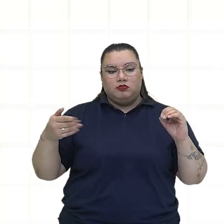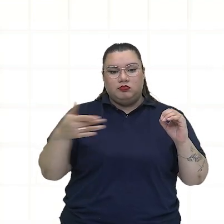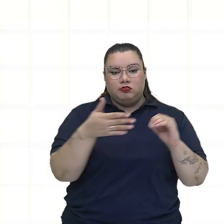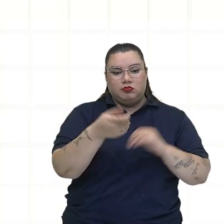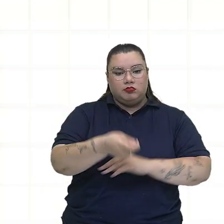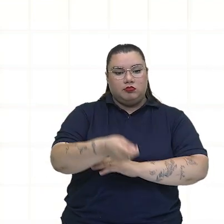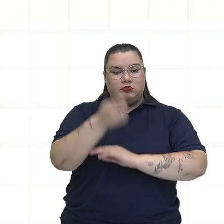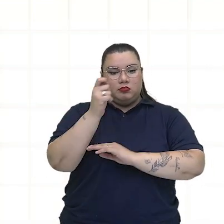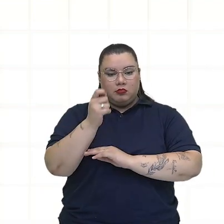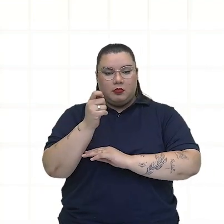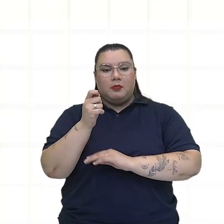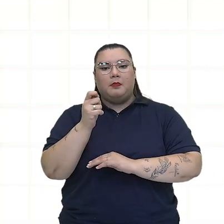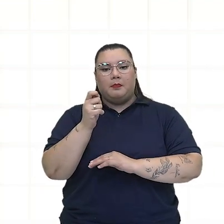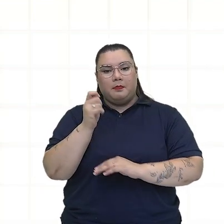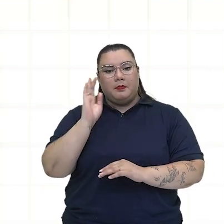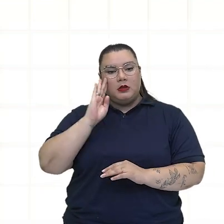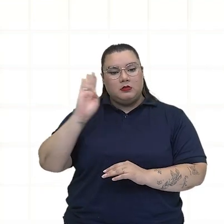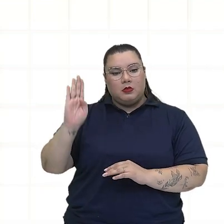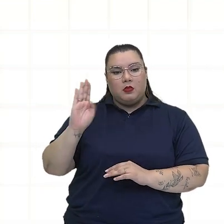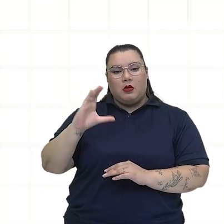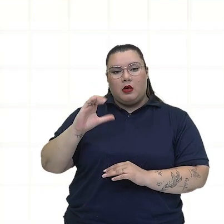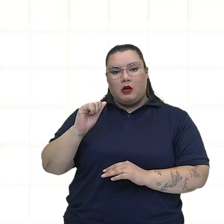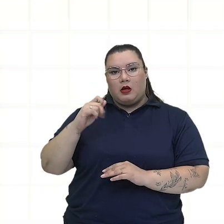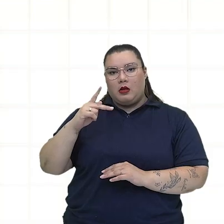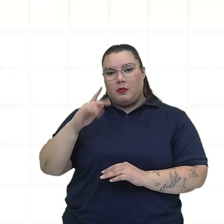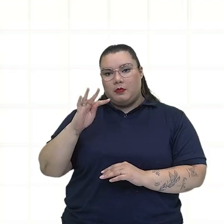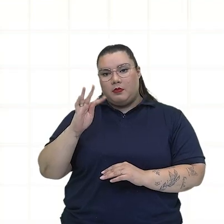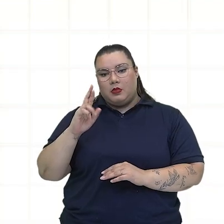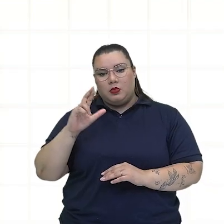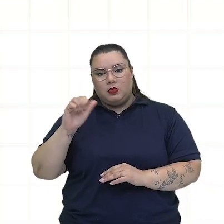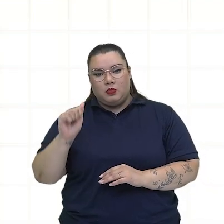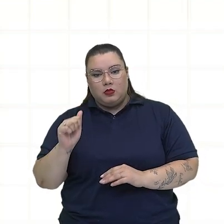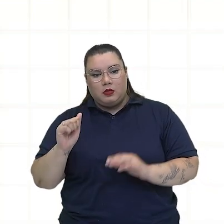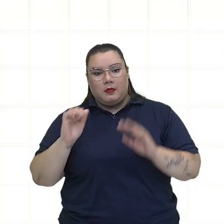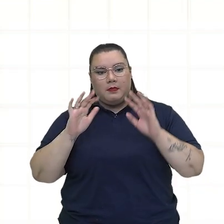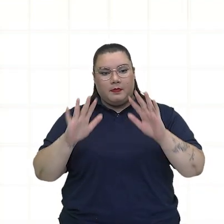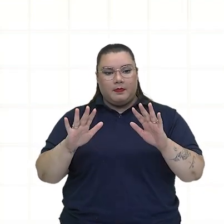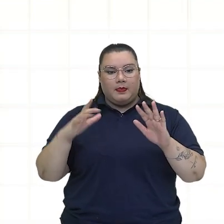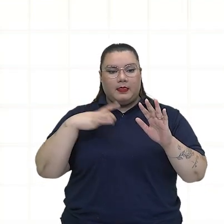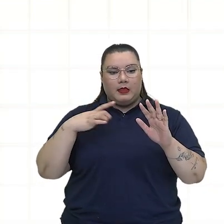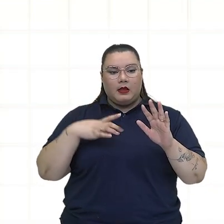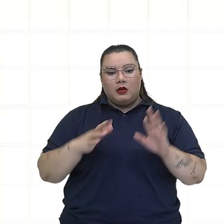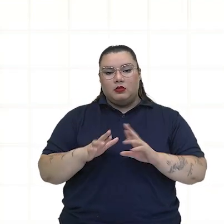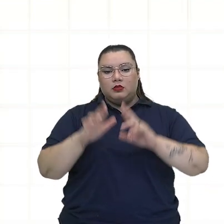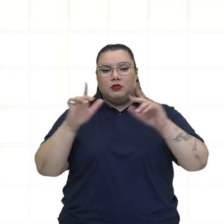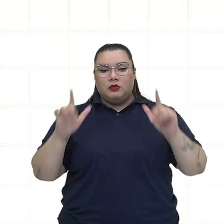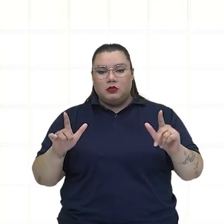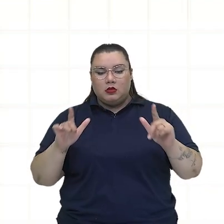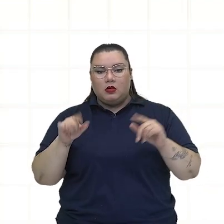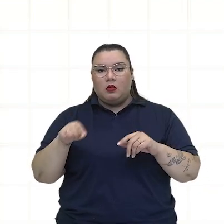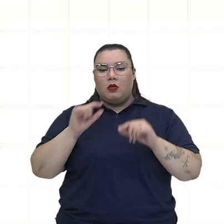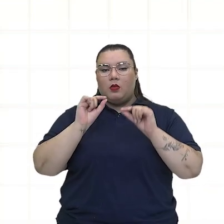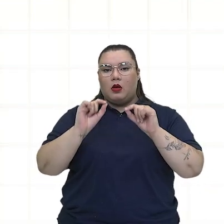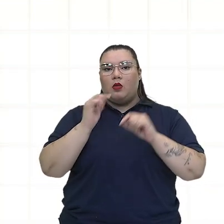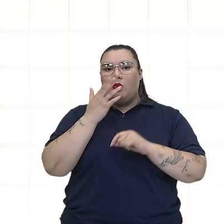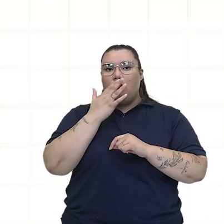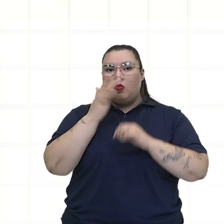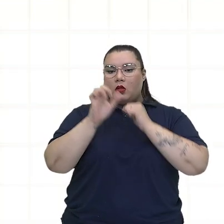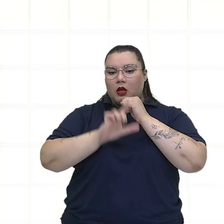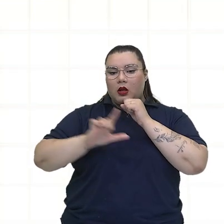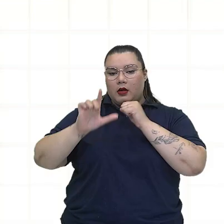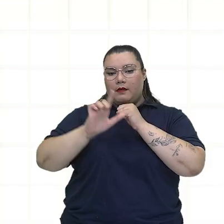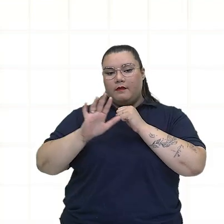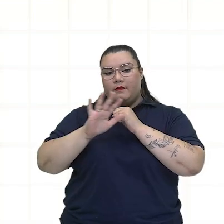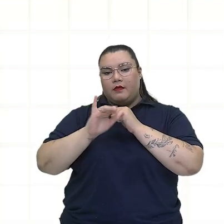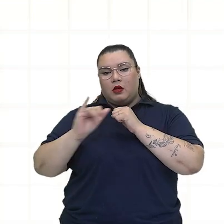era predominante, mas vocês vão vendo que a diferença para a aquicultura, que é essa barra em laranja, ela